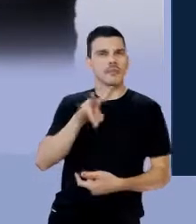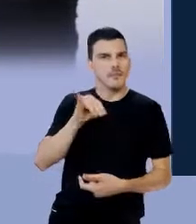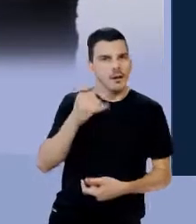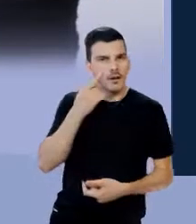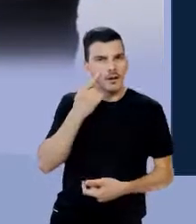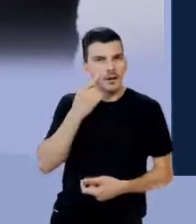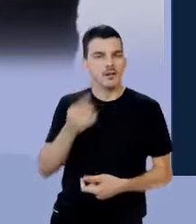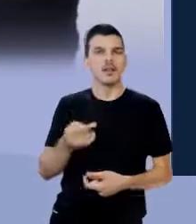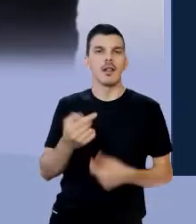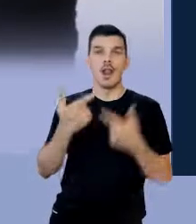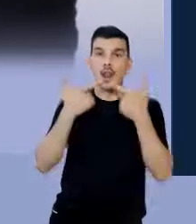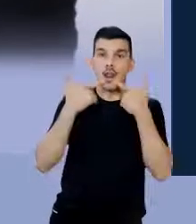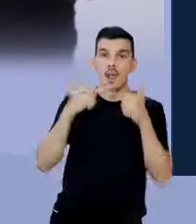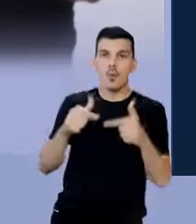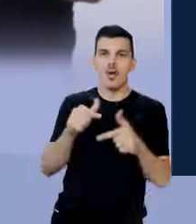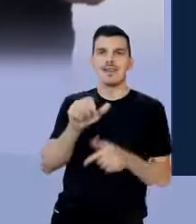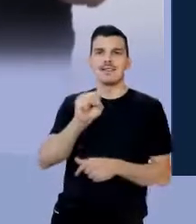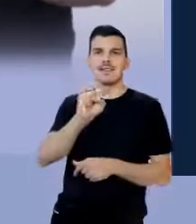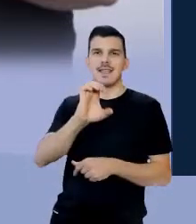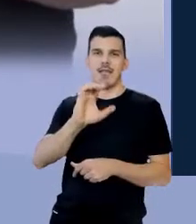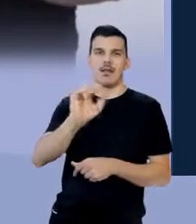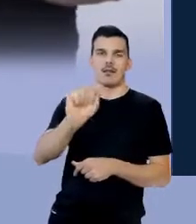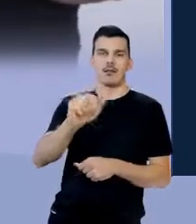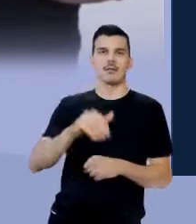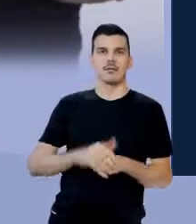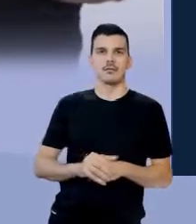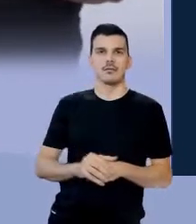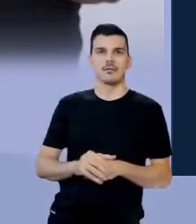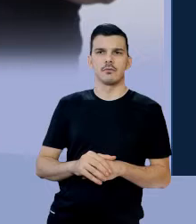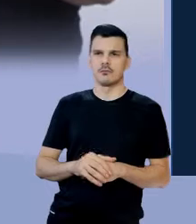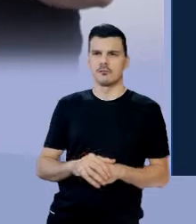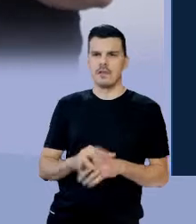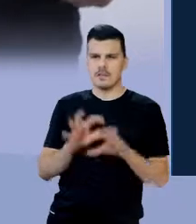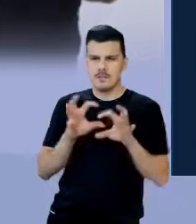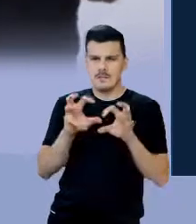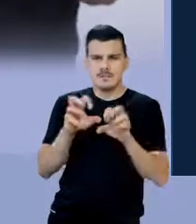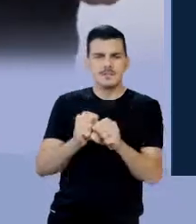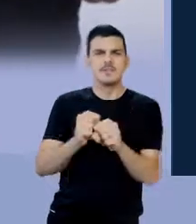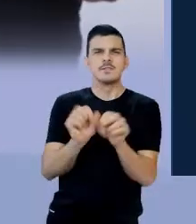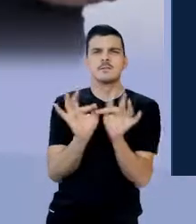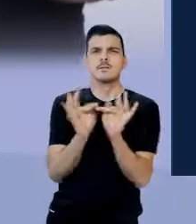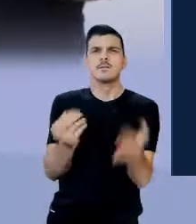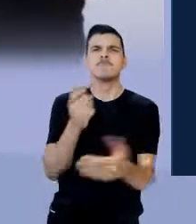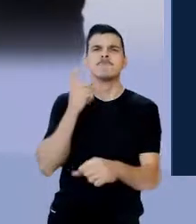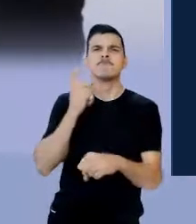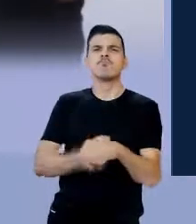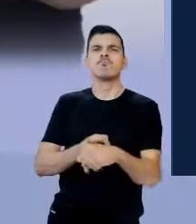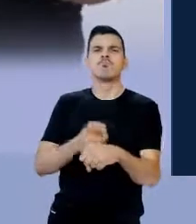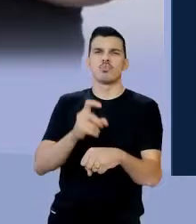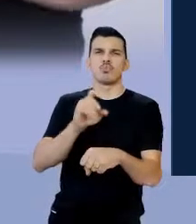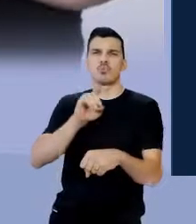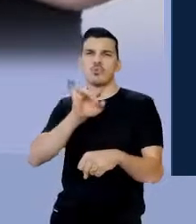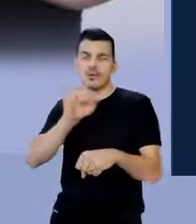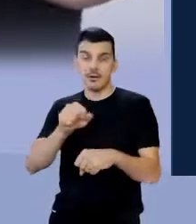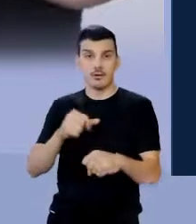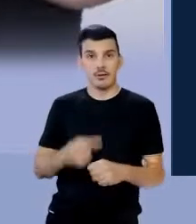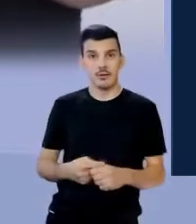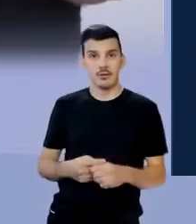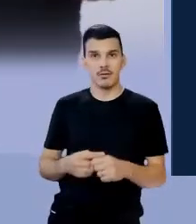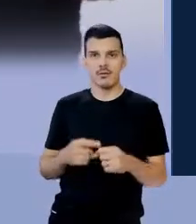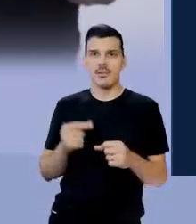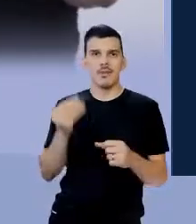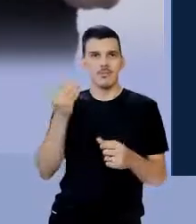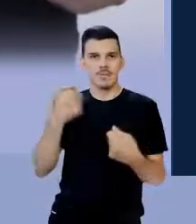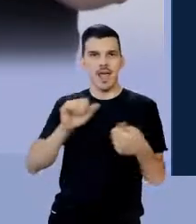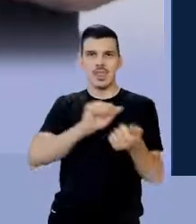isso receberá? Linguagem seca. Seco tal qual o ambiente daquela personagem.